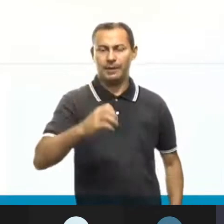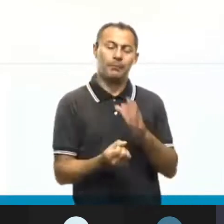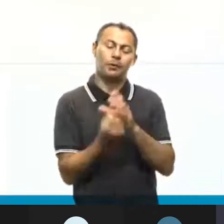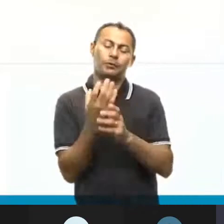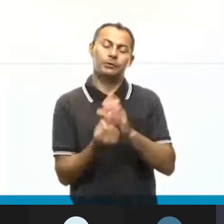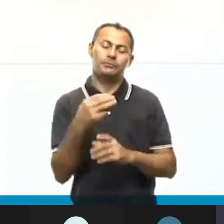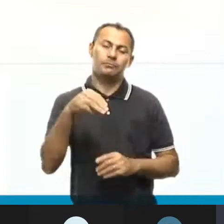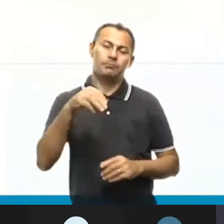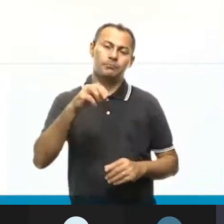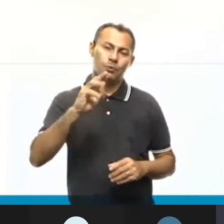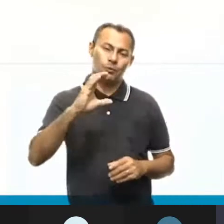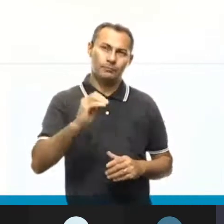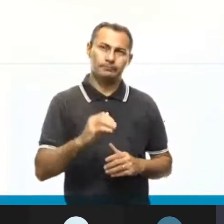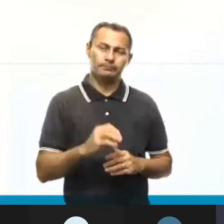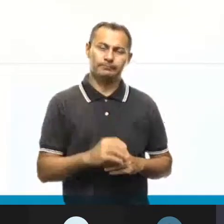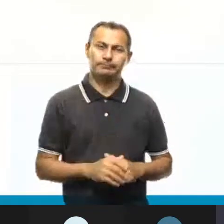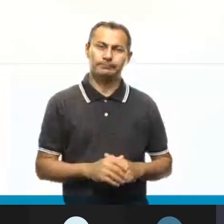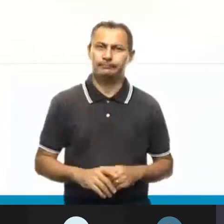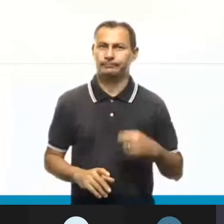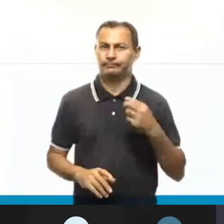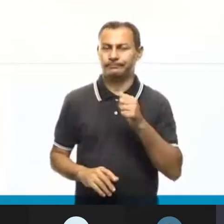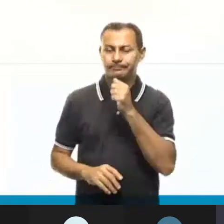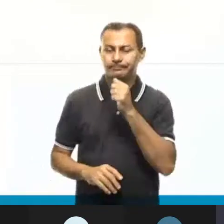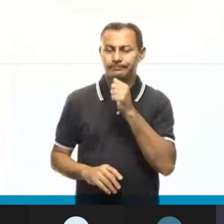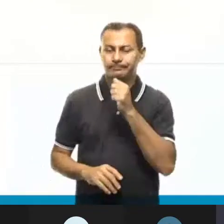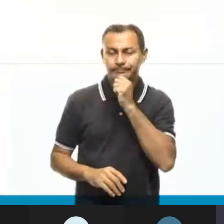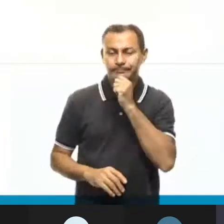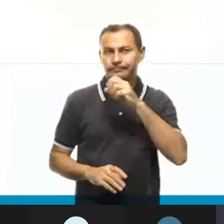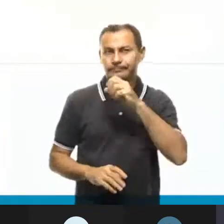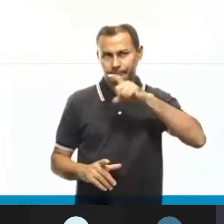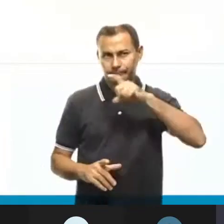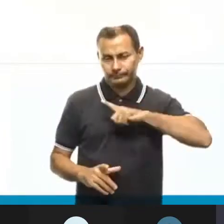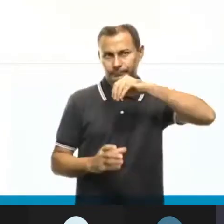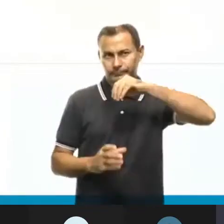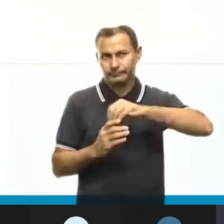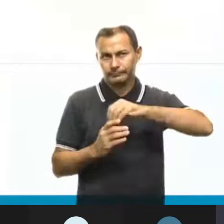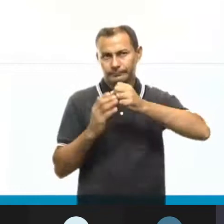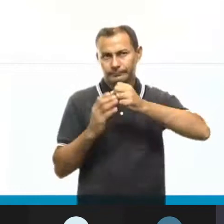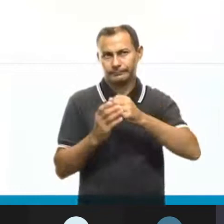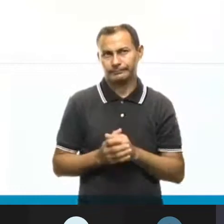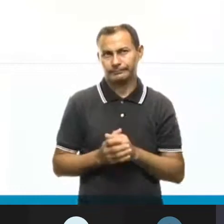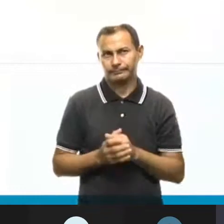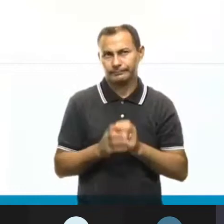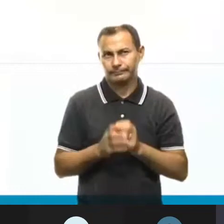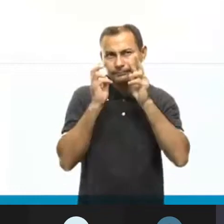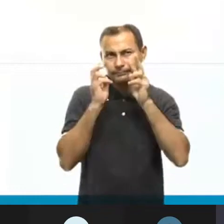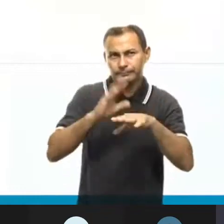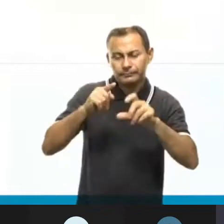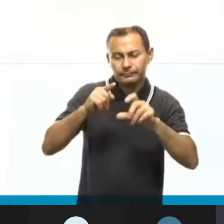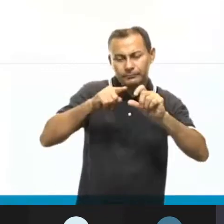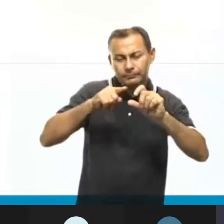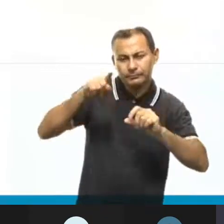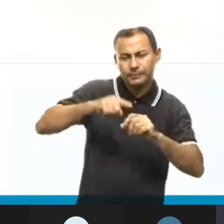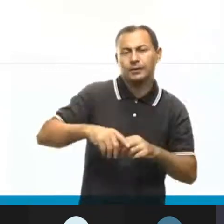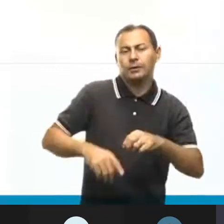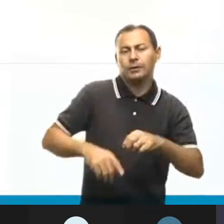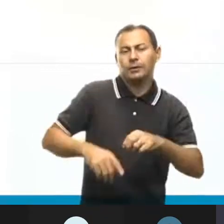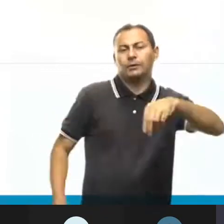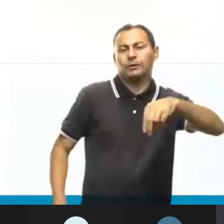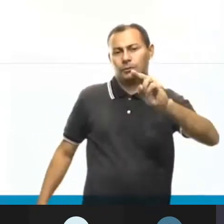produtora de muco. Nós temos ainda aqui, bem na base do epitélio, ó, aqui a gente observa mais a presença